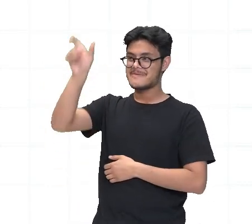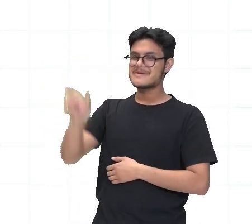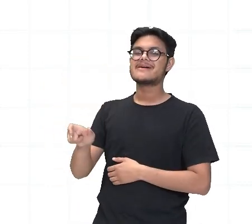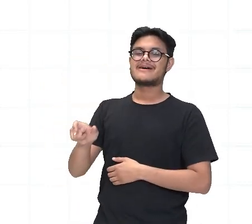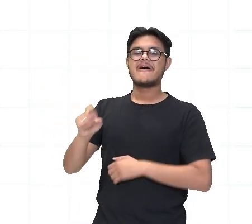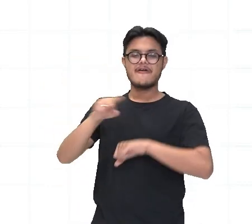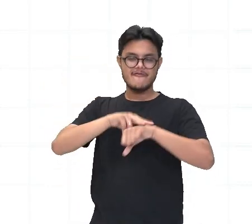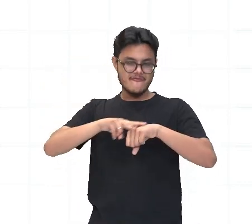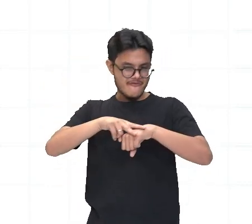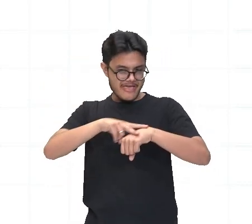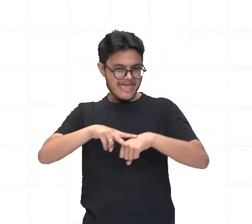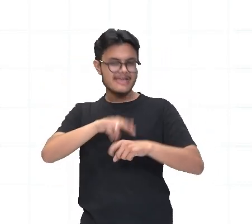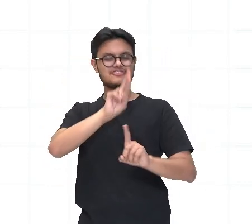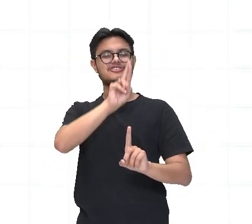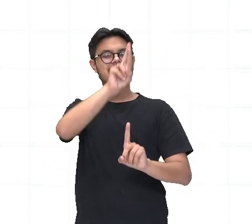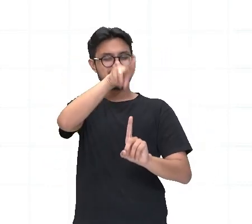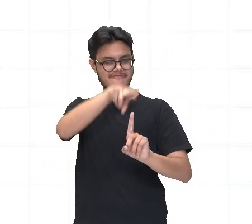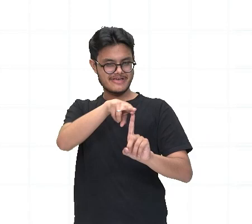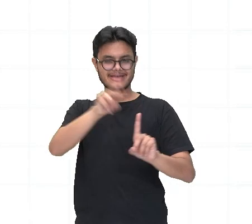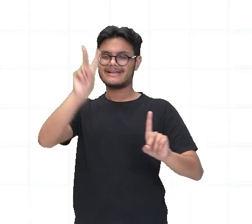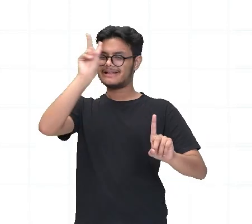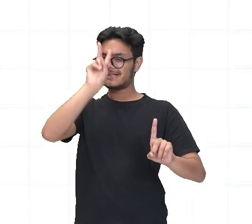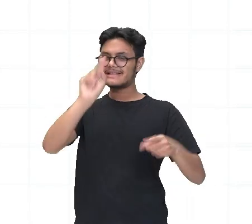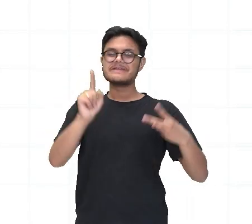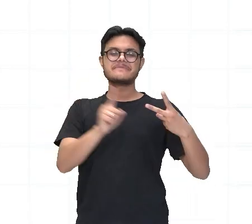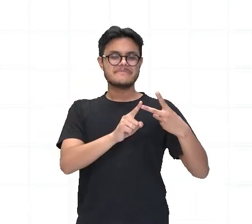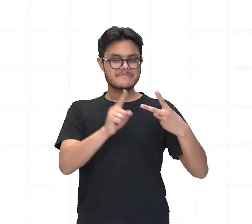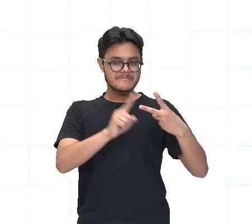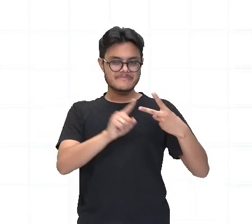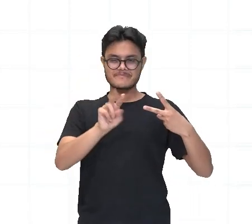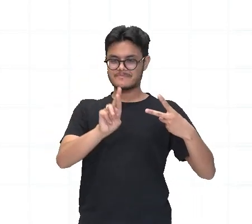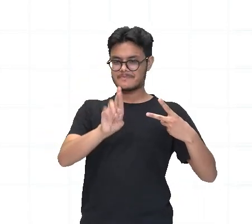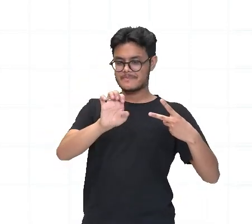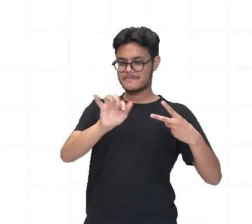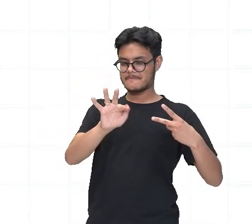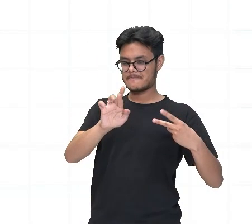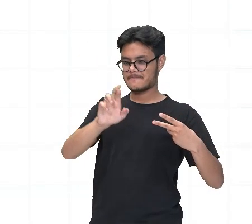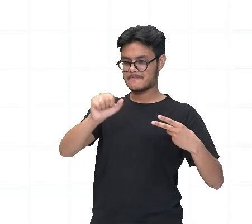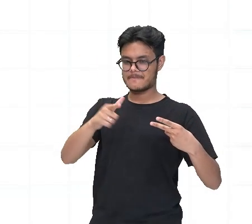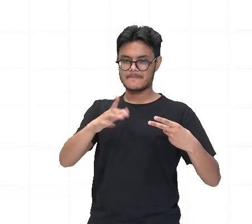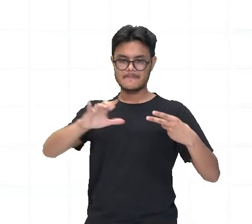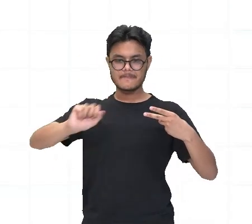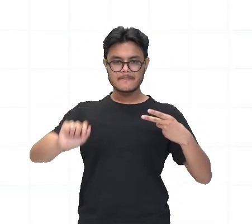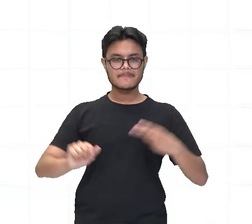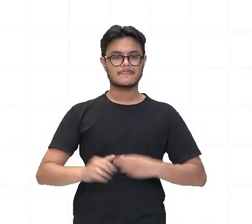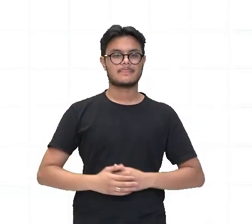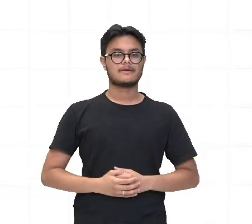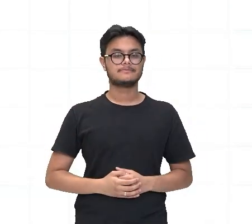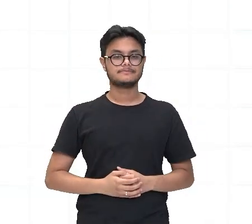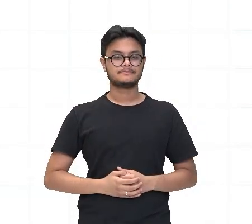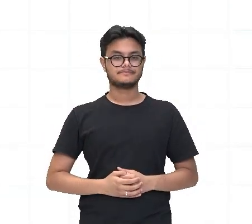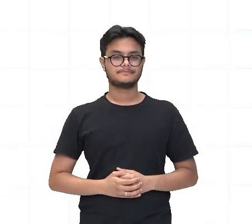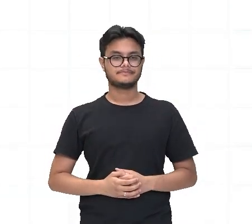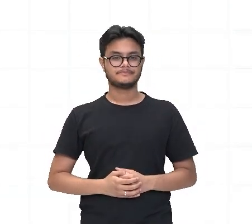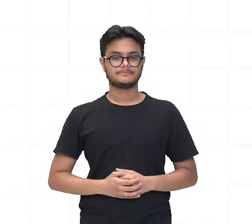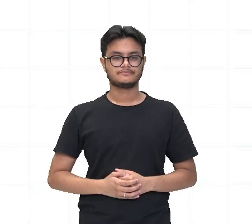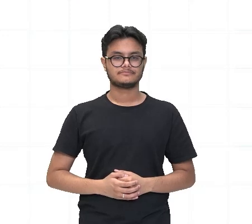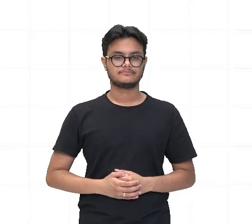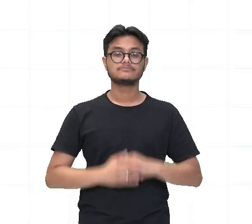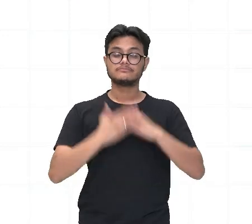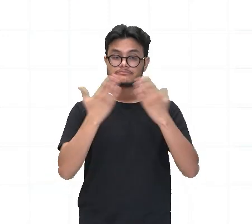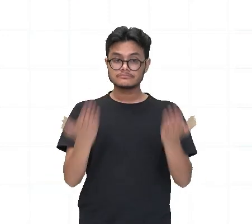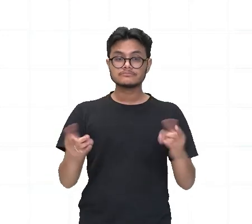o nosso autor dessa pesquisa toda, né? Pode avançar, por favor? Então, o papel